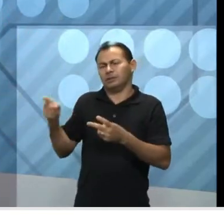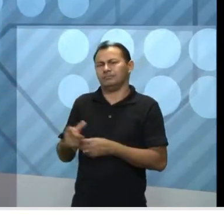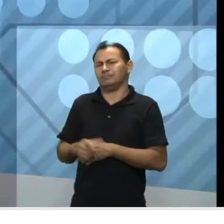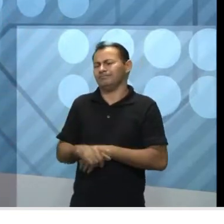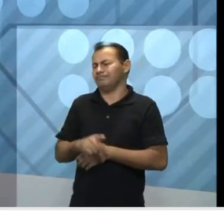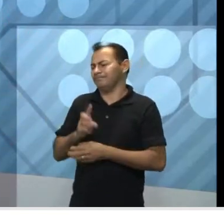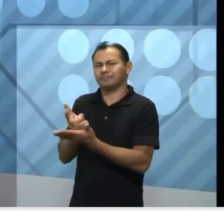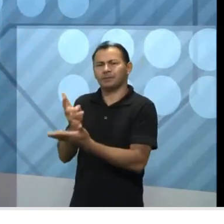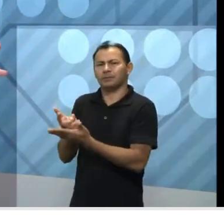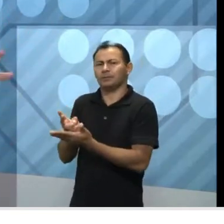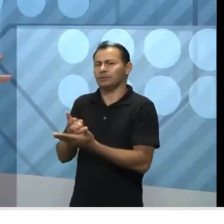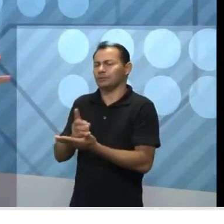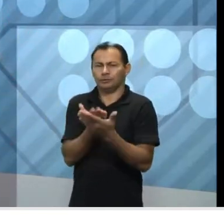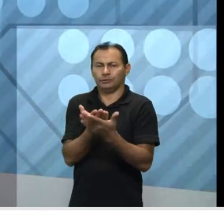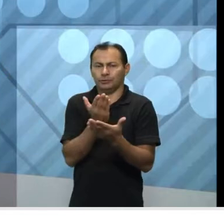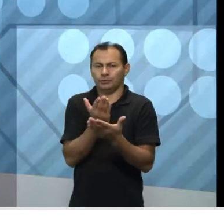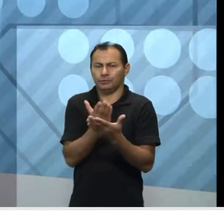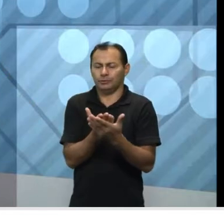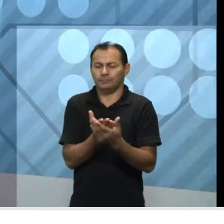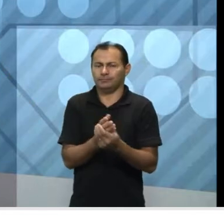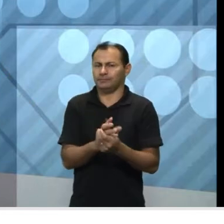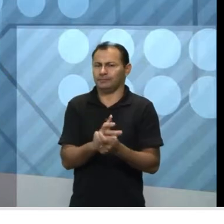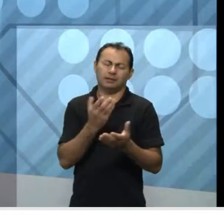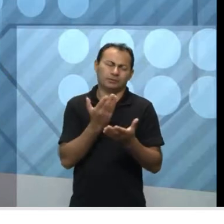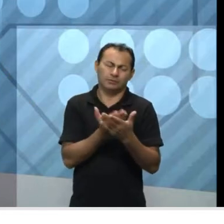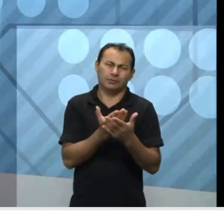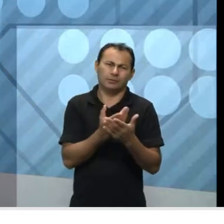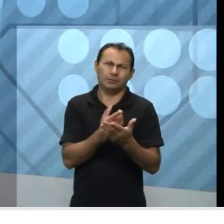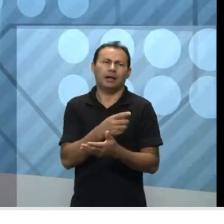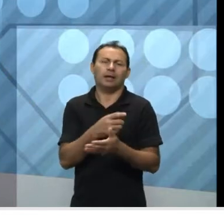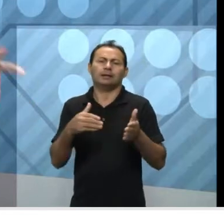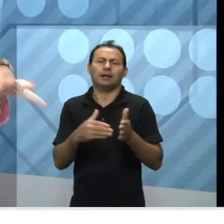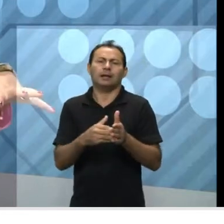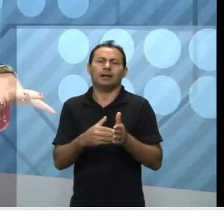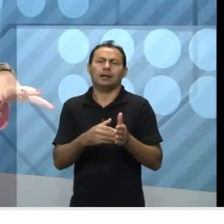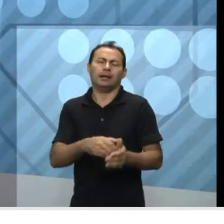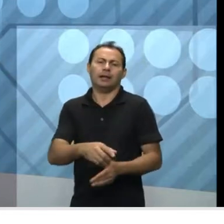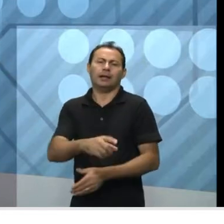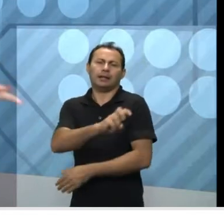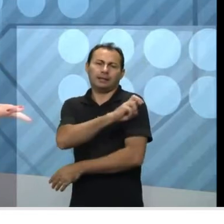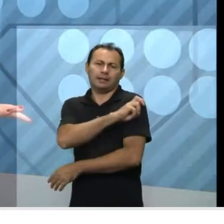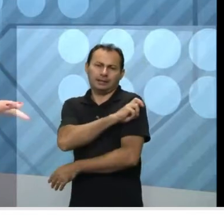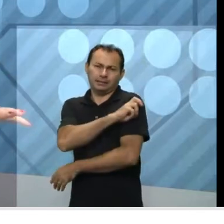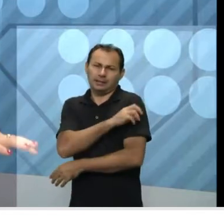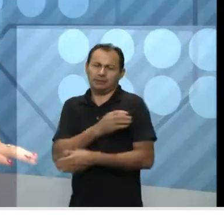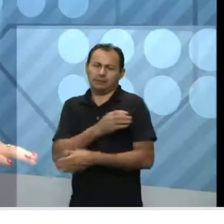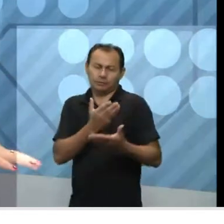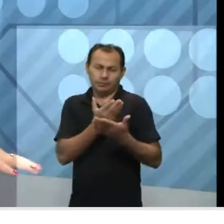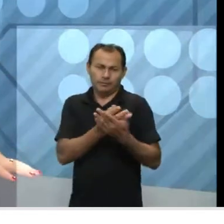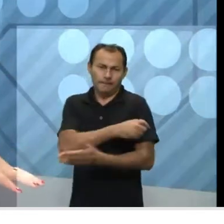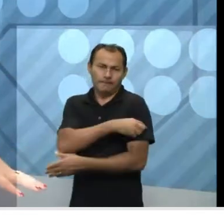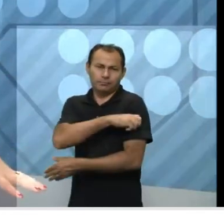estudos, né? Foi até o primeiro ciclo do ensino fundamental, vamos pensar assim. Vamos pegar